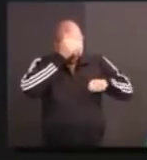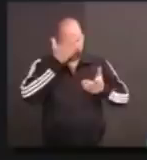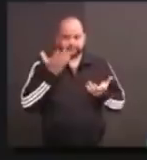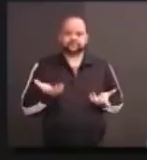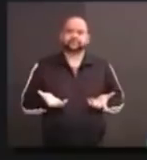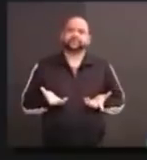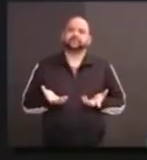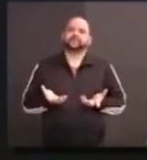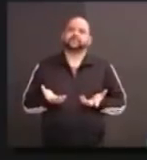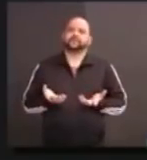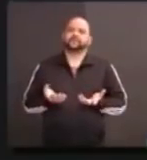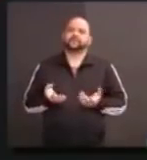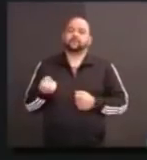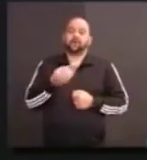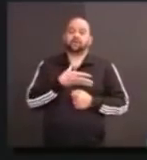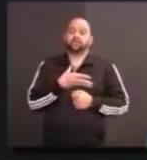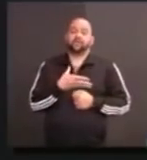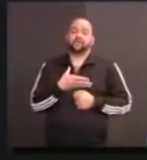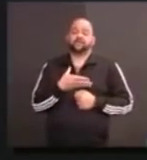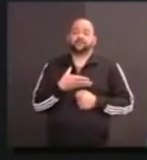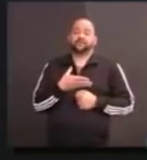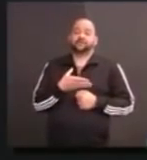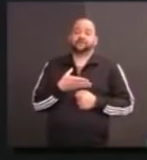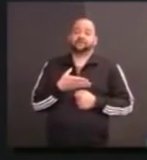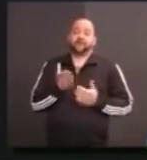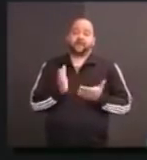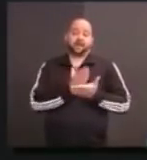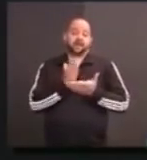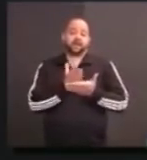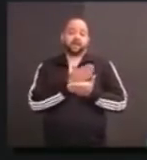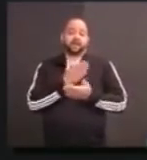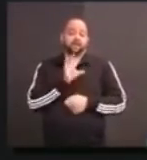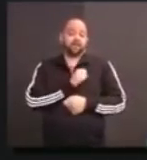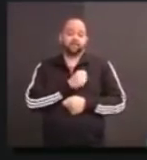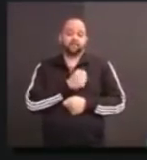Qual que é a novidade de romance que tem aí?